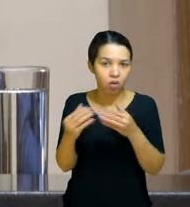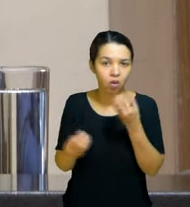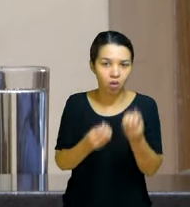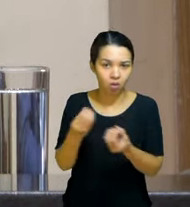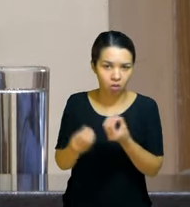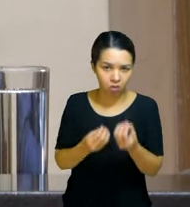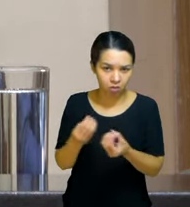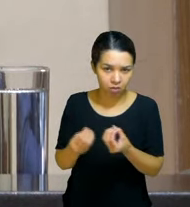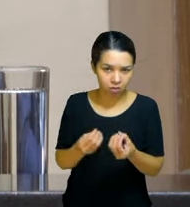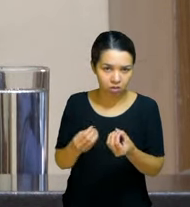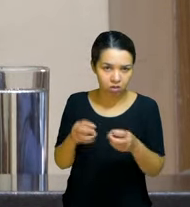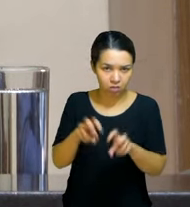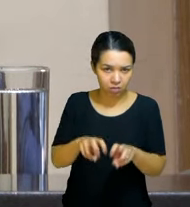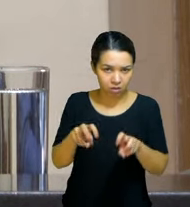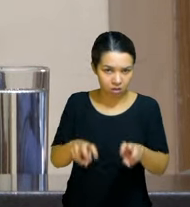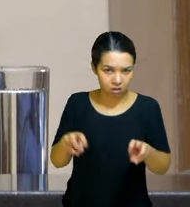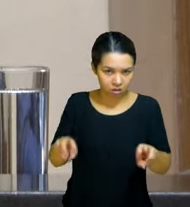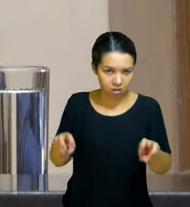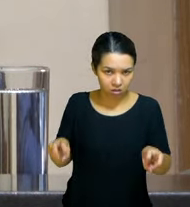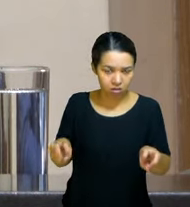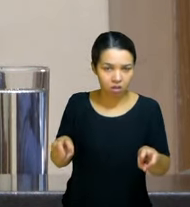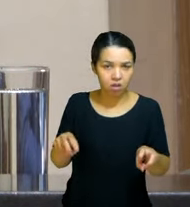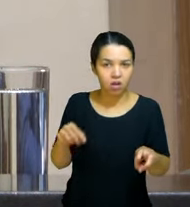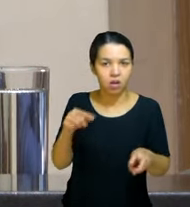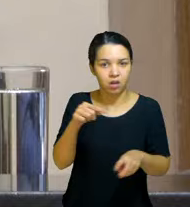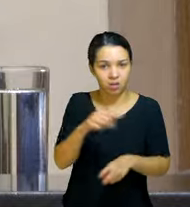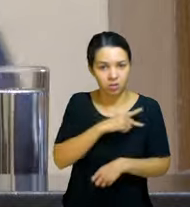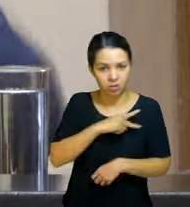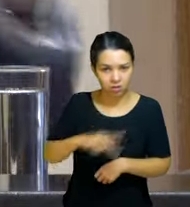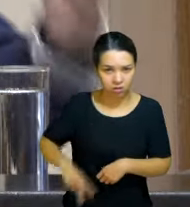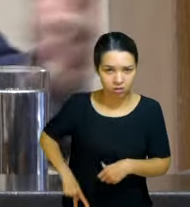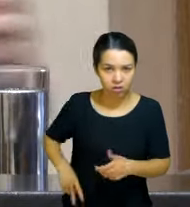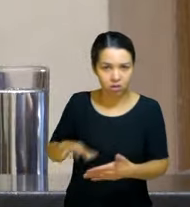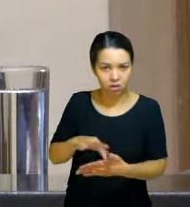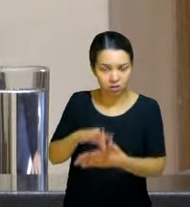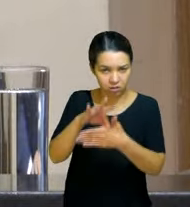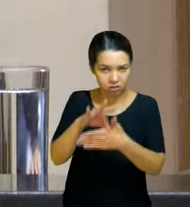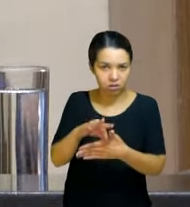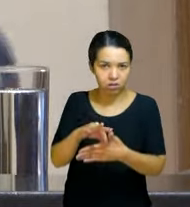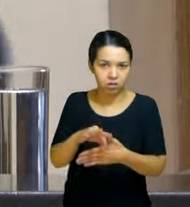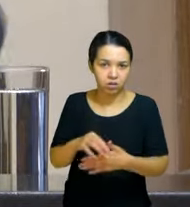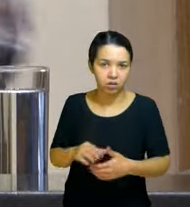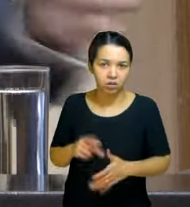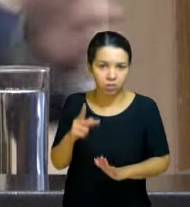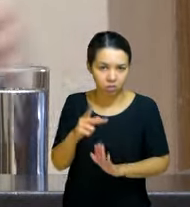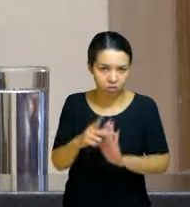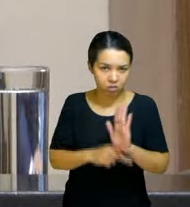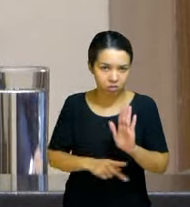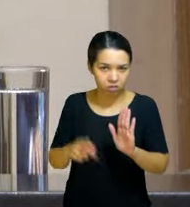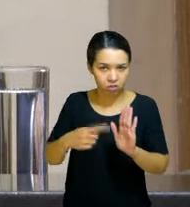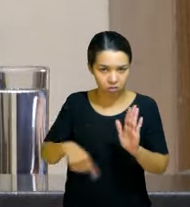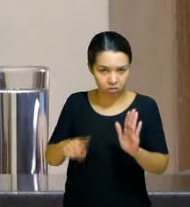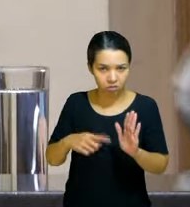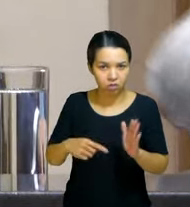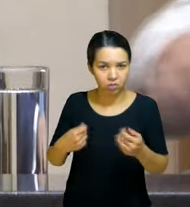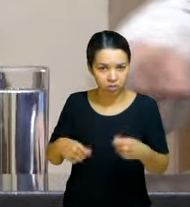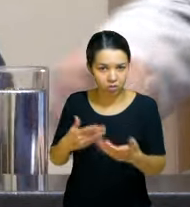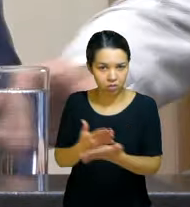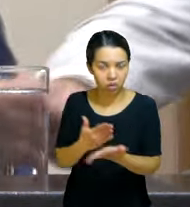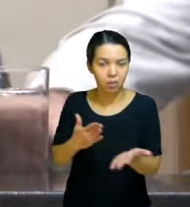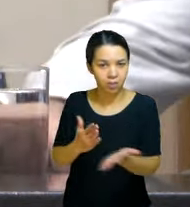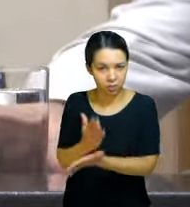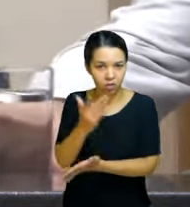torno de uma mesa aqui na presidência, com os seus líderes, e o projeto que a gente tinha para aprovar foi aprovado.